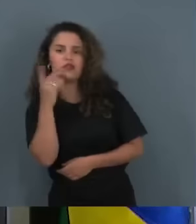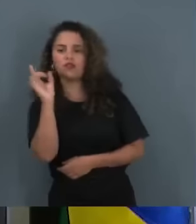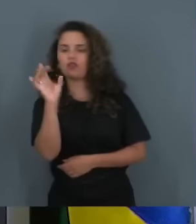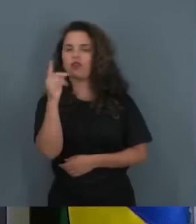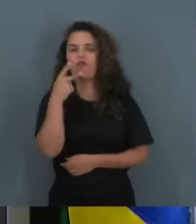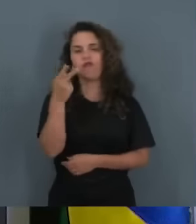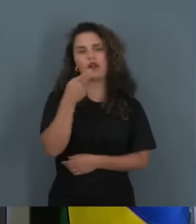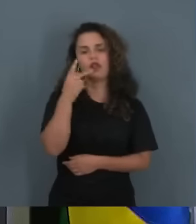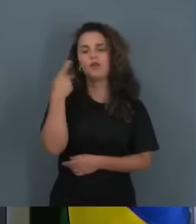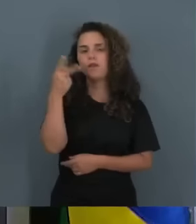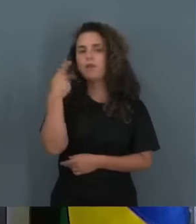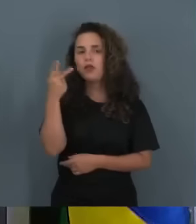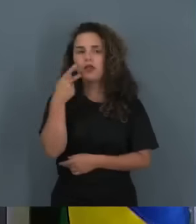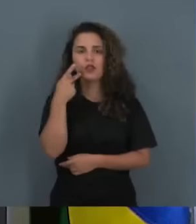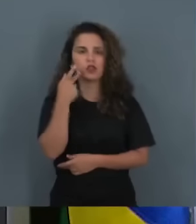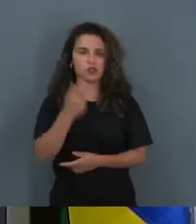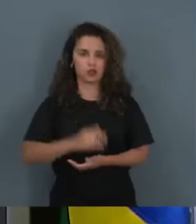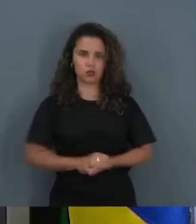disso.